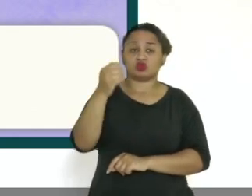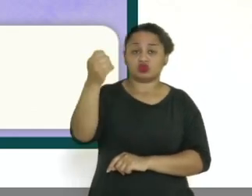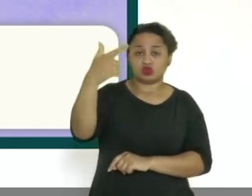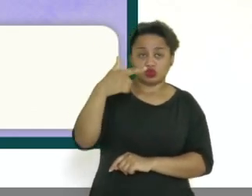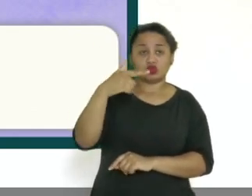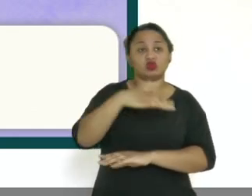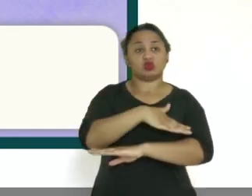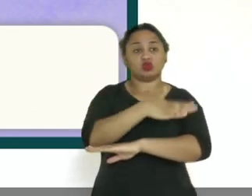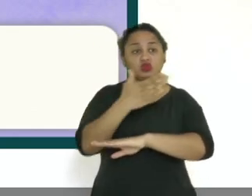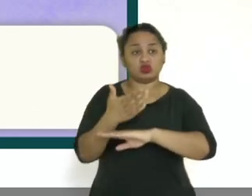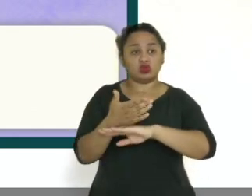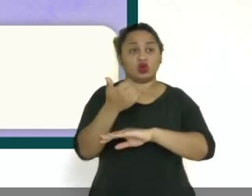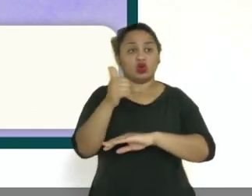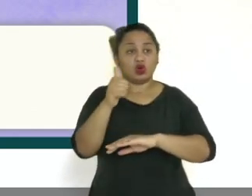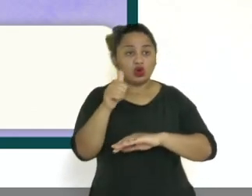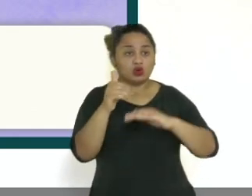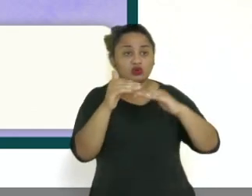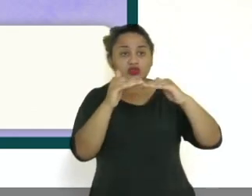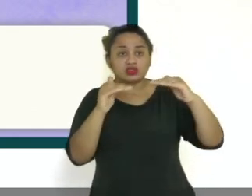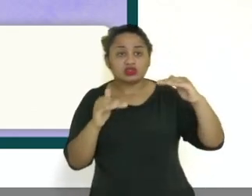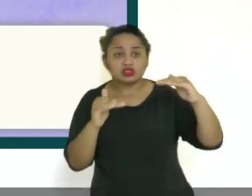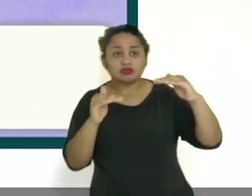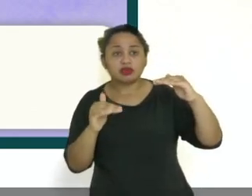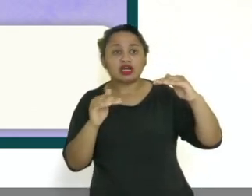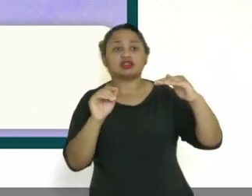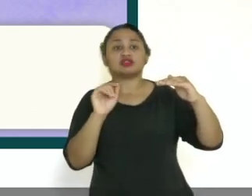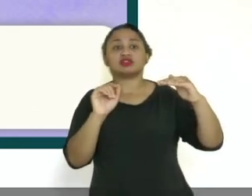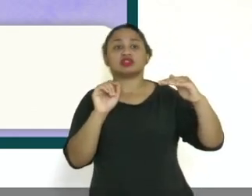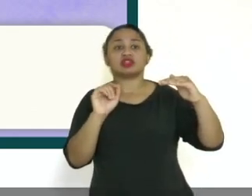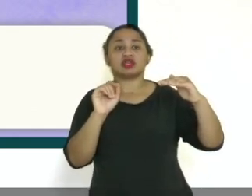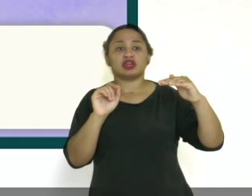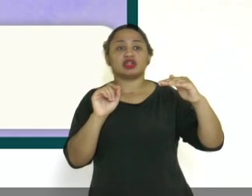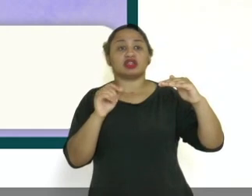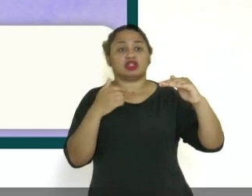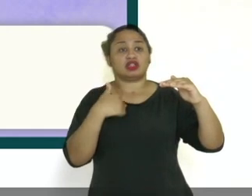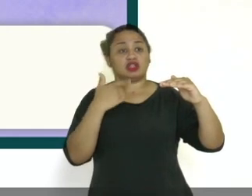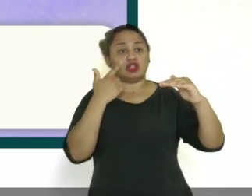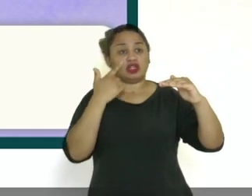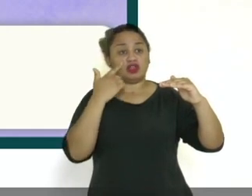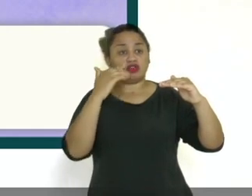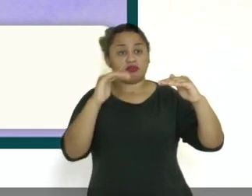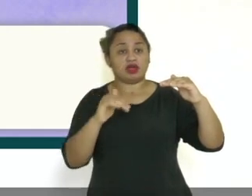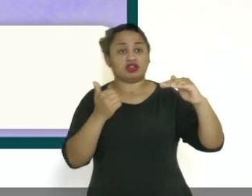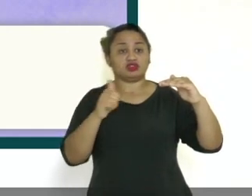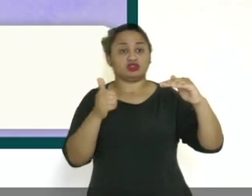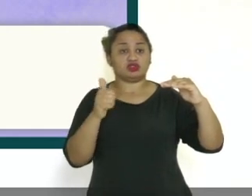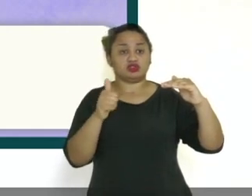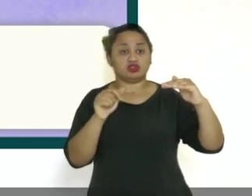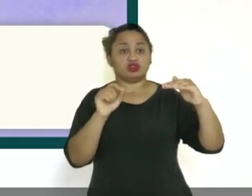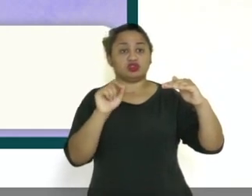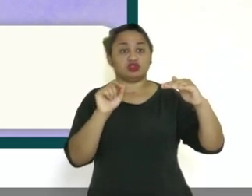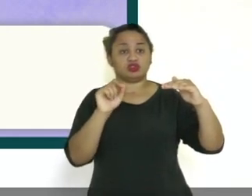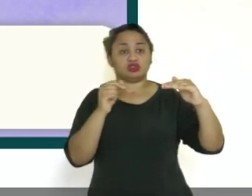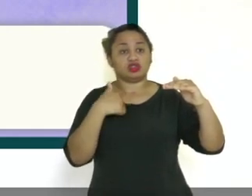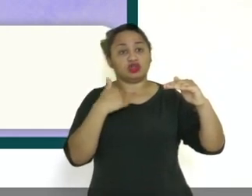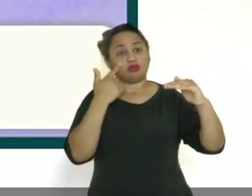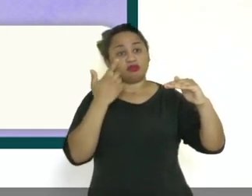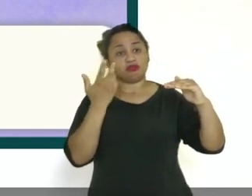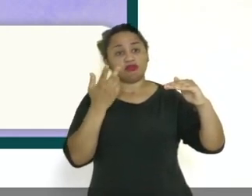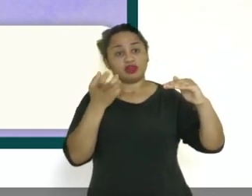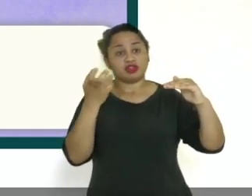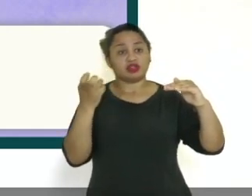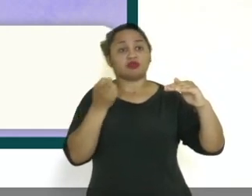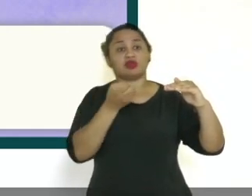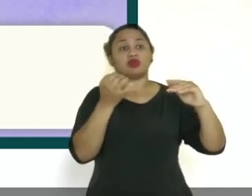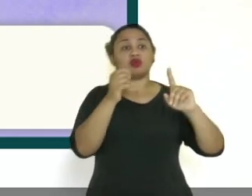você tem que olhar, menos de 11, 11 tá aqui. Quem tá abaixo de 11, ó, tá? Tem que olhar quem que tá abaixo de 11 ali e identificar, né,